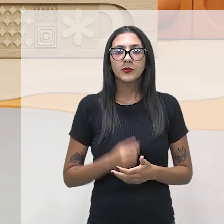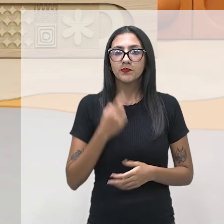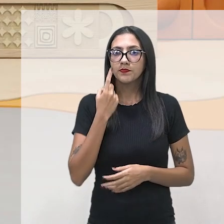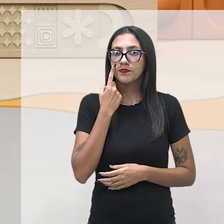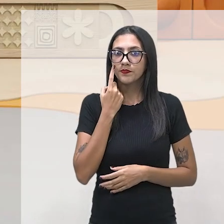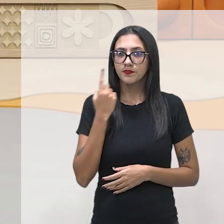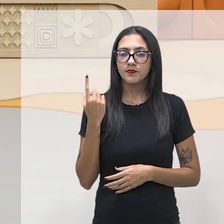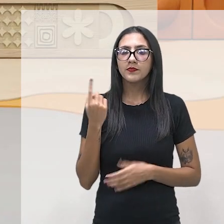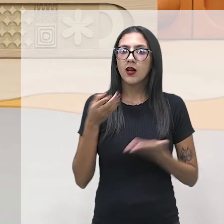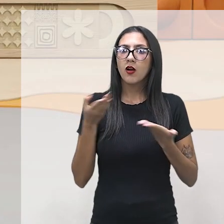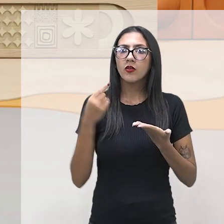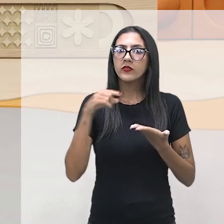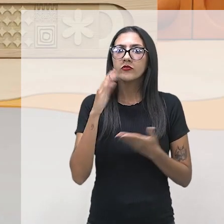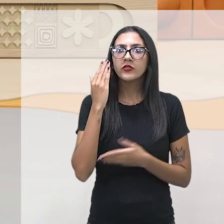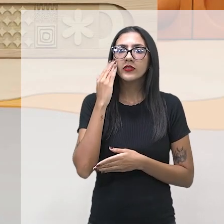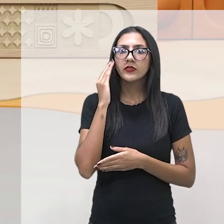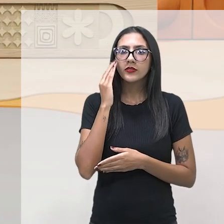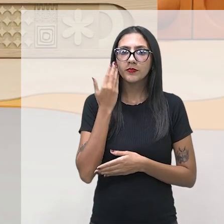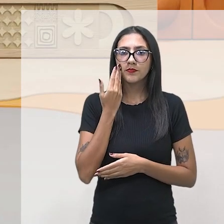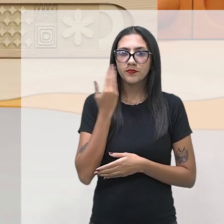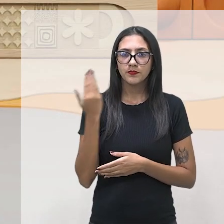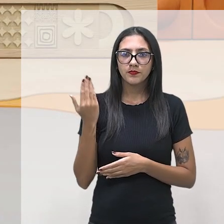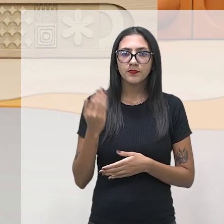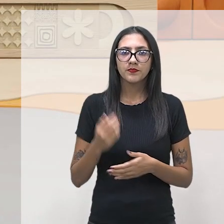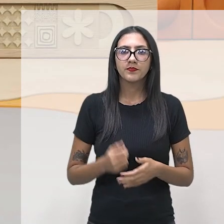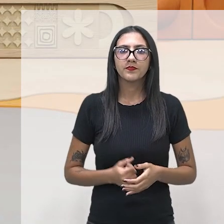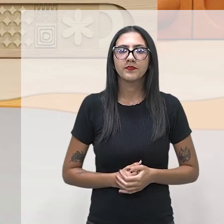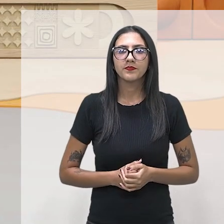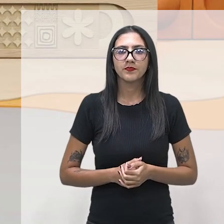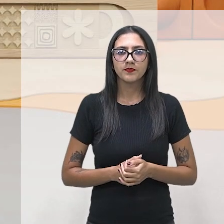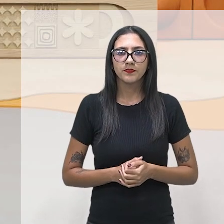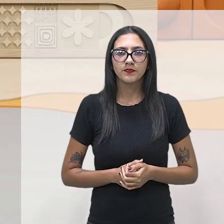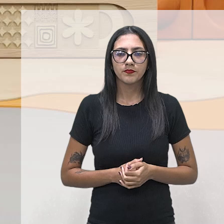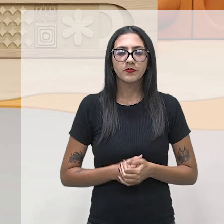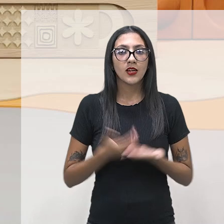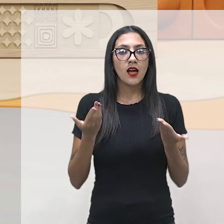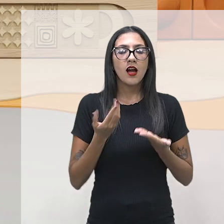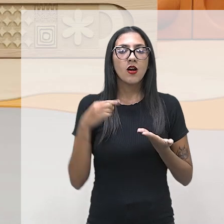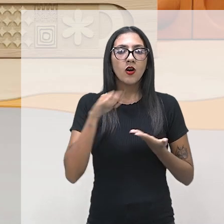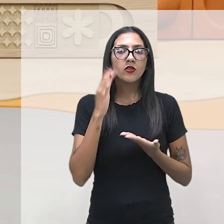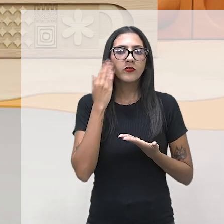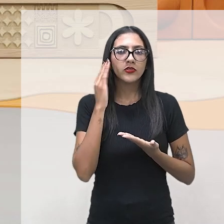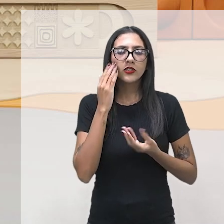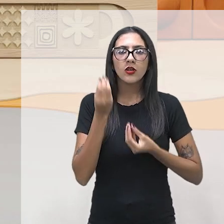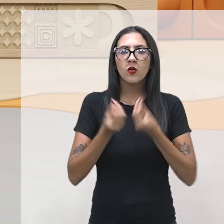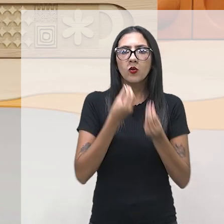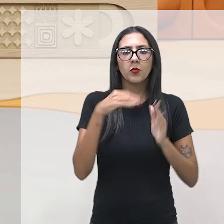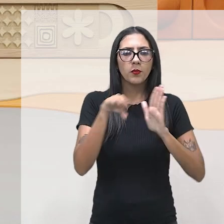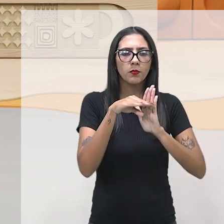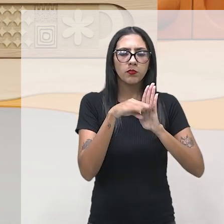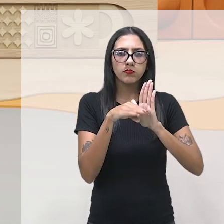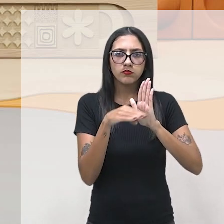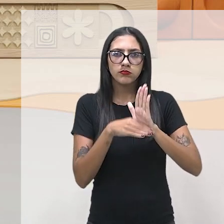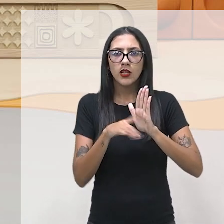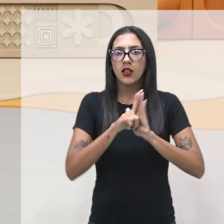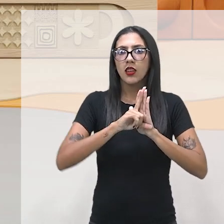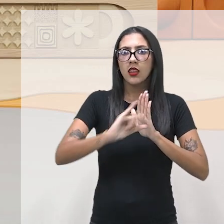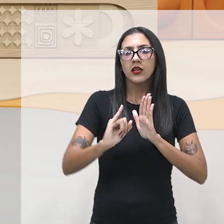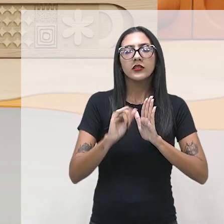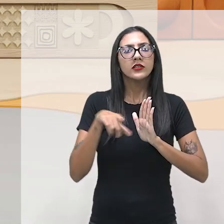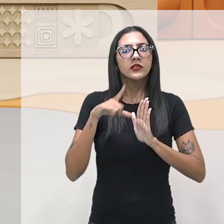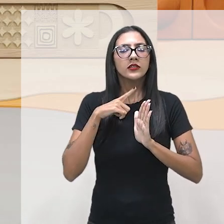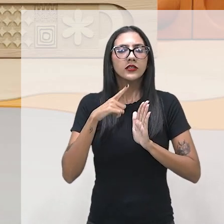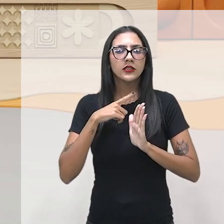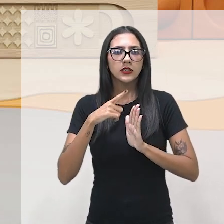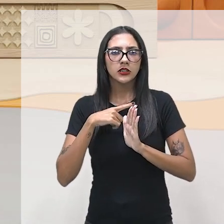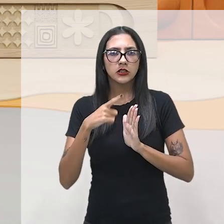Vamos entender um pouquinho, aqui do meu lado apareceu um quadro que vai nos mostrar as leis abolicionistas que passaram a